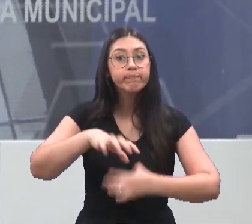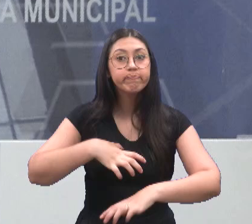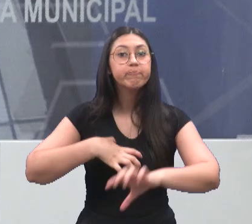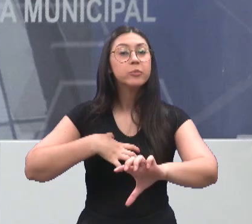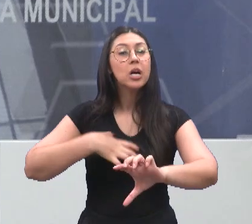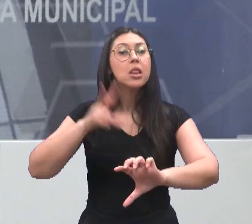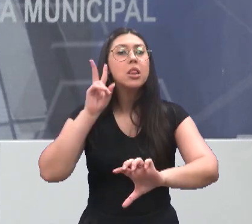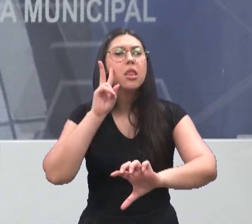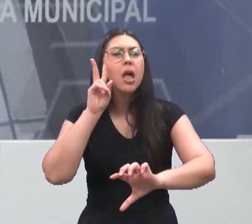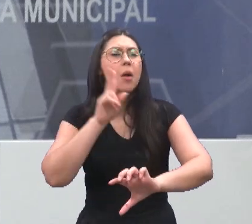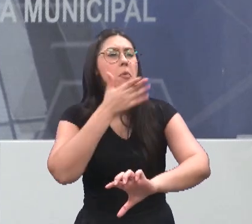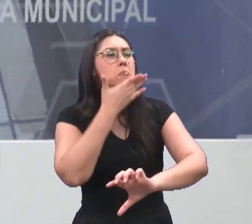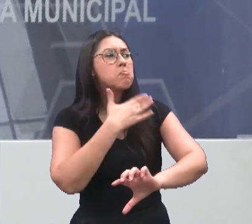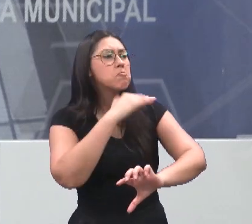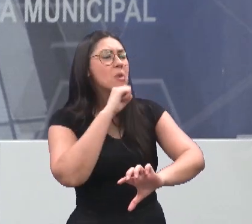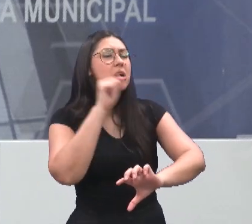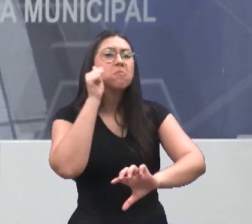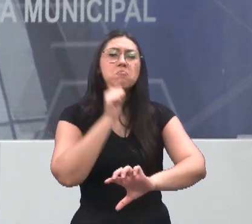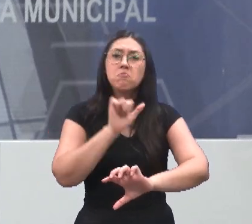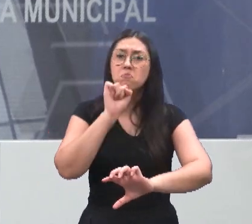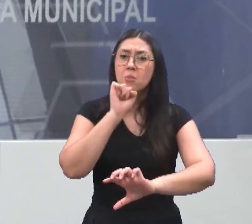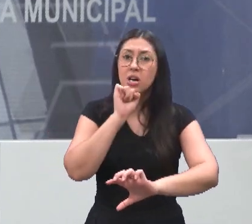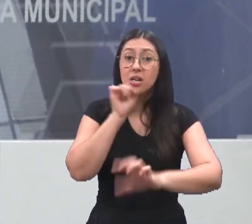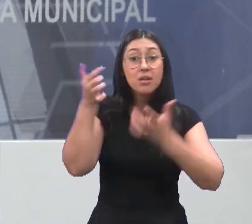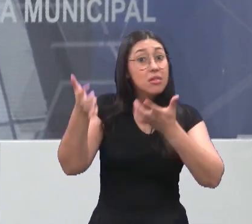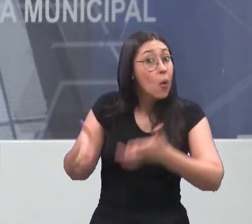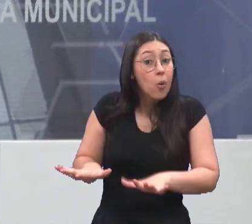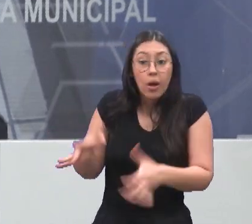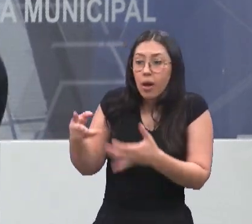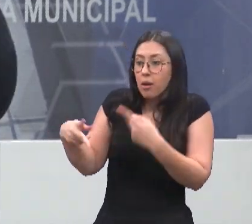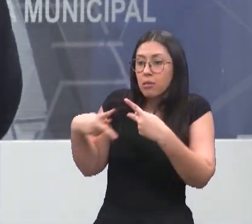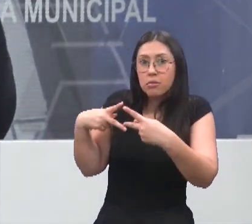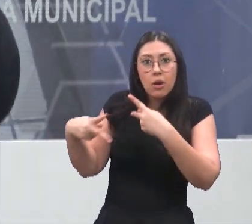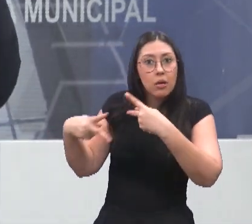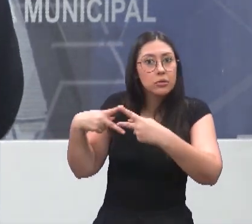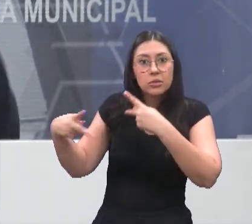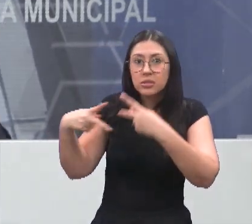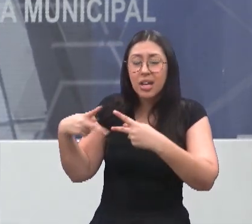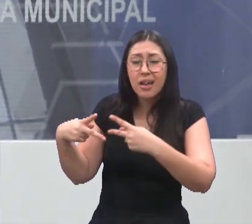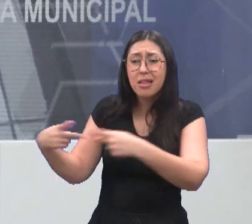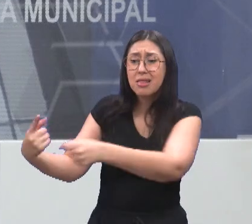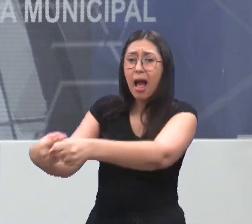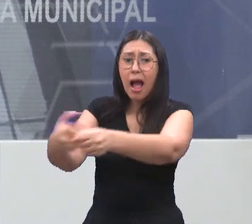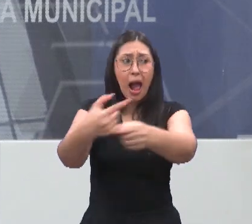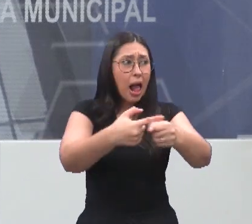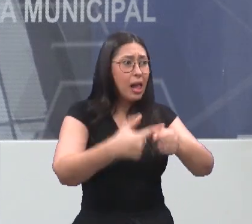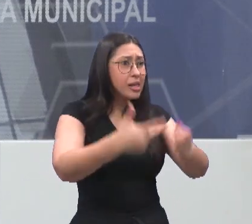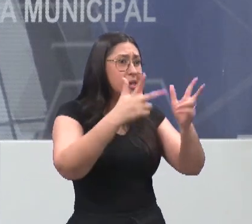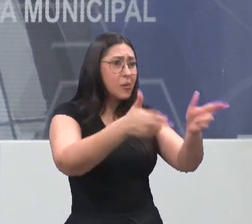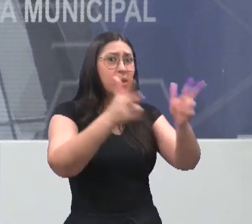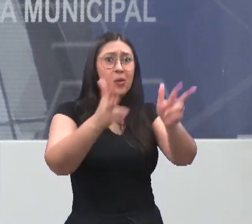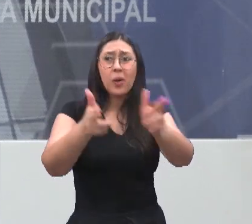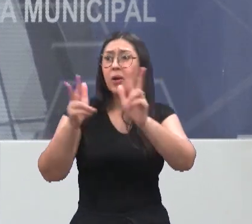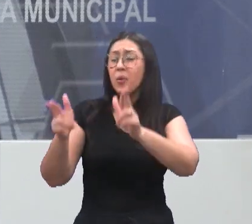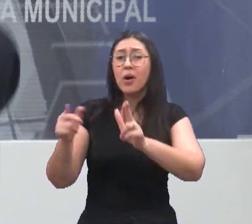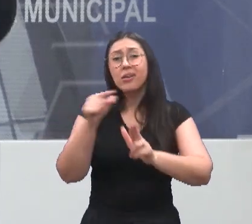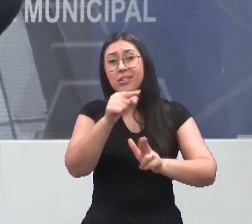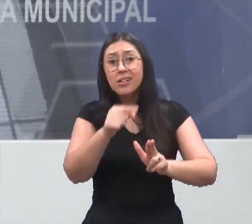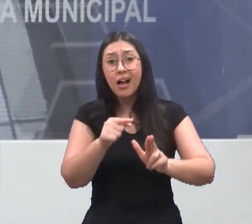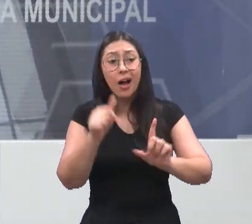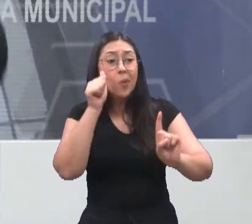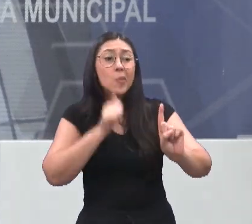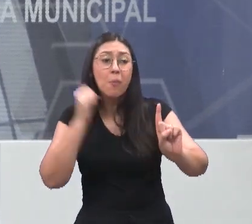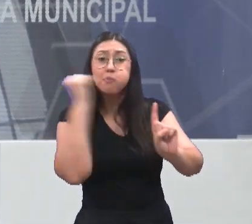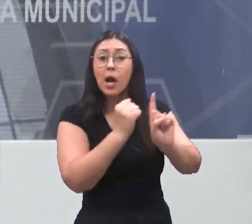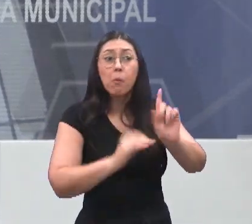pais, que não querem ver São José dos Campos, como outras tantas cidades do Brasil, em que os índices de feminicídio estão cada